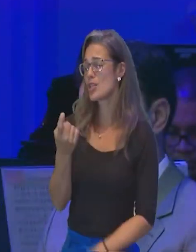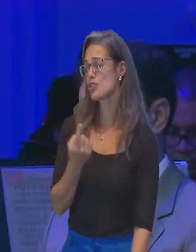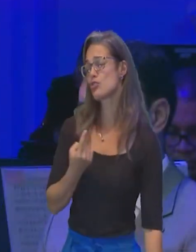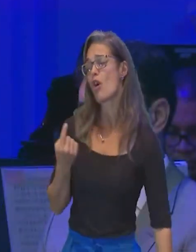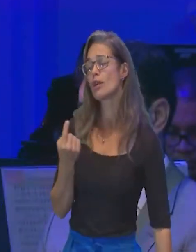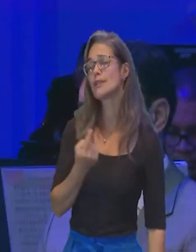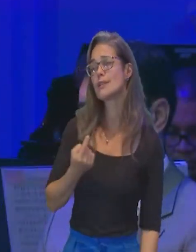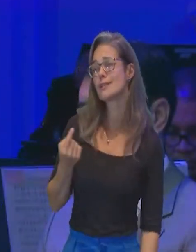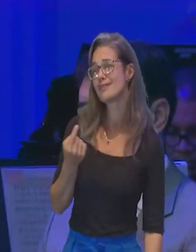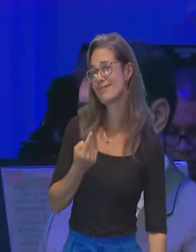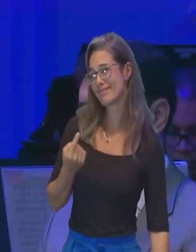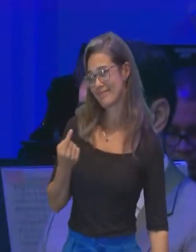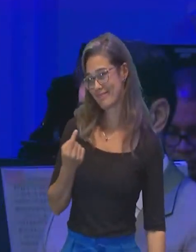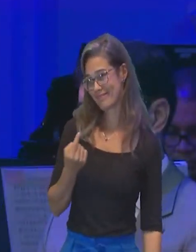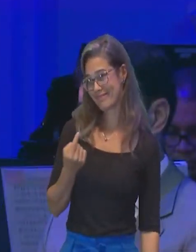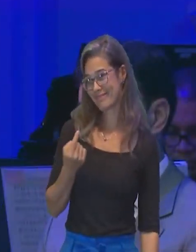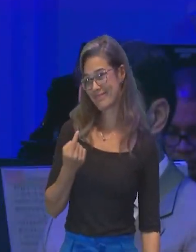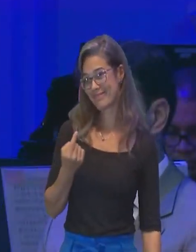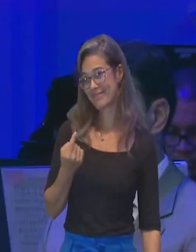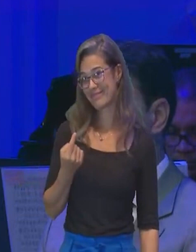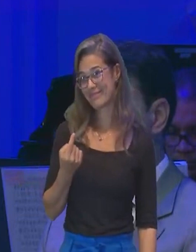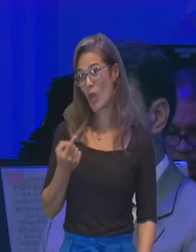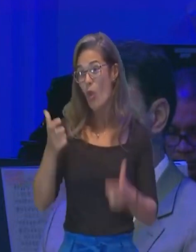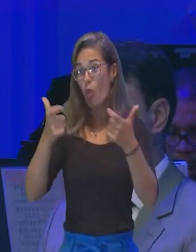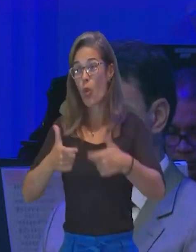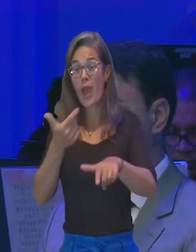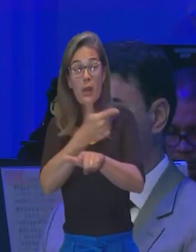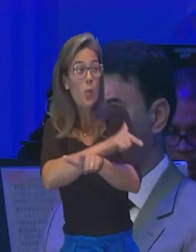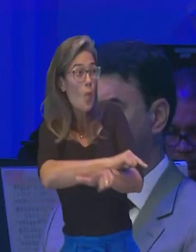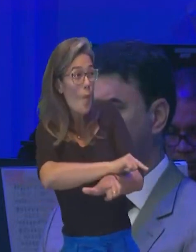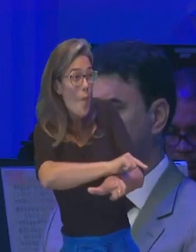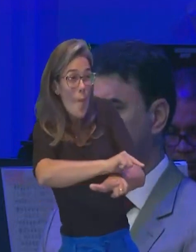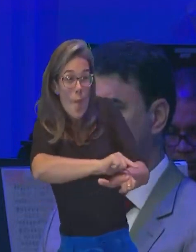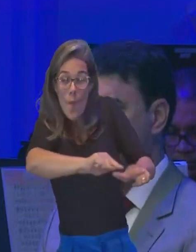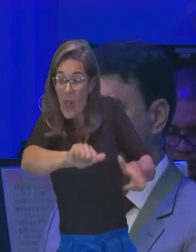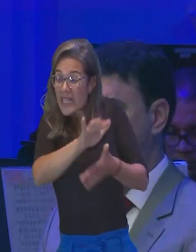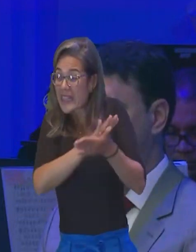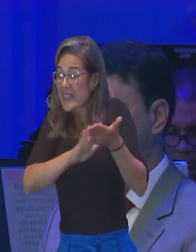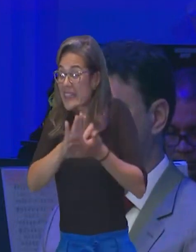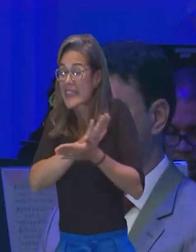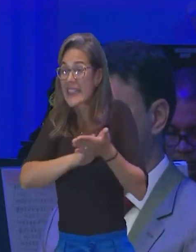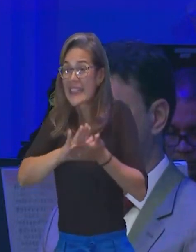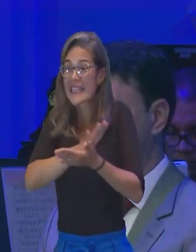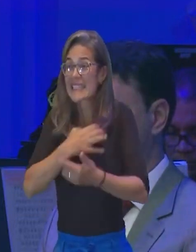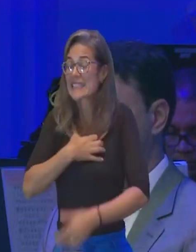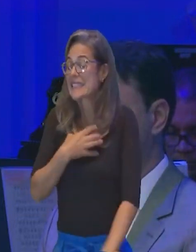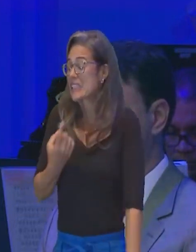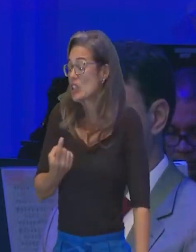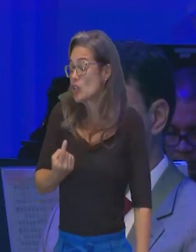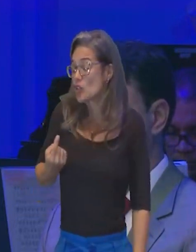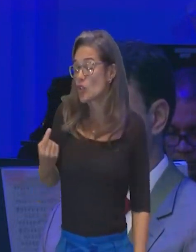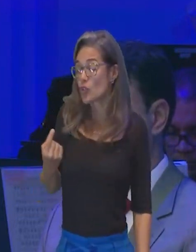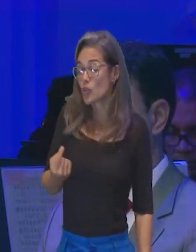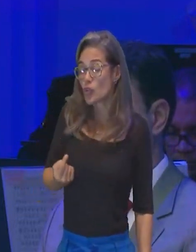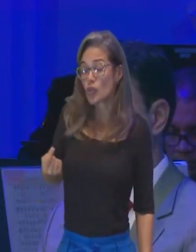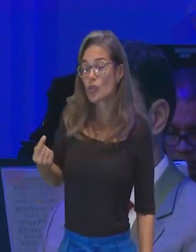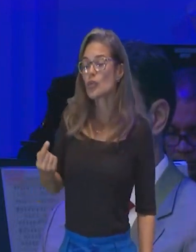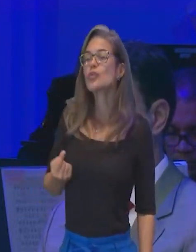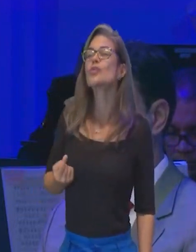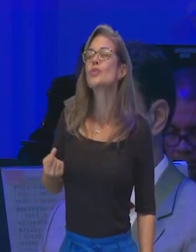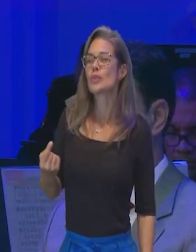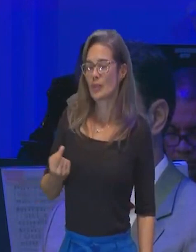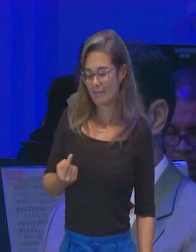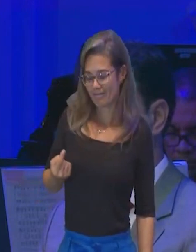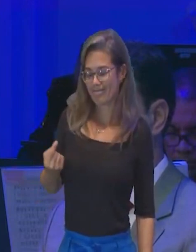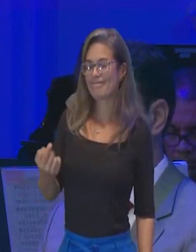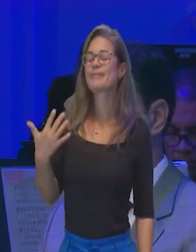na beira de um local onde não havia ninguém, ele experimentava ali solidão, solidão no ribeiro.